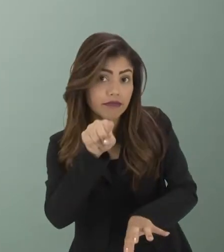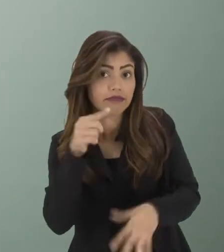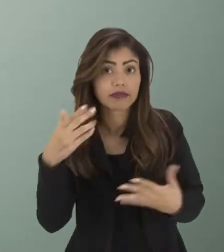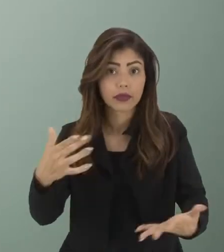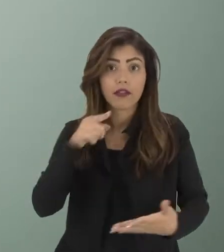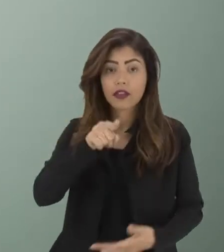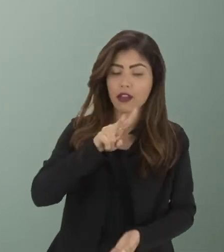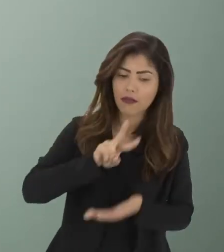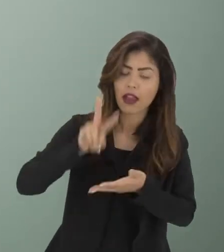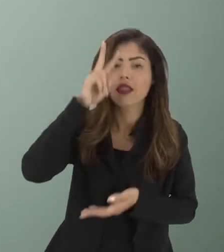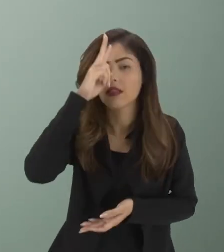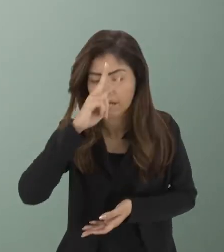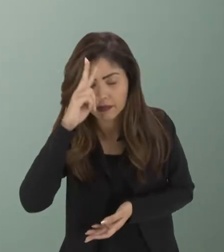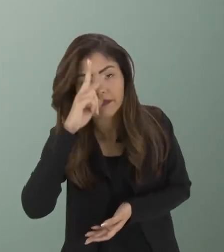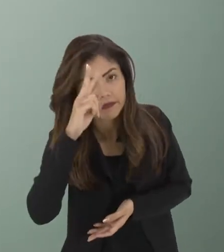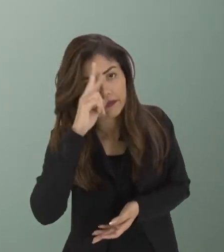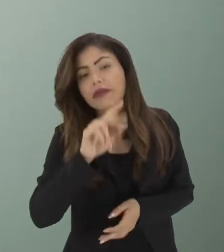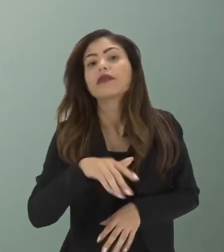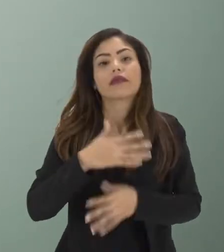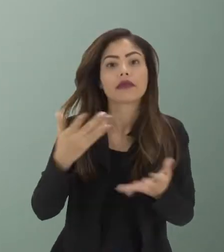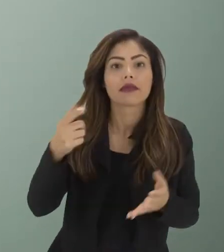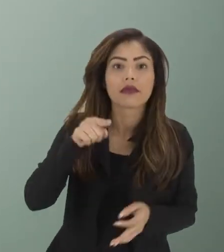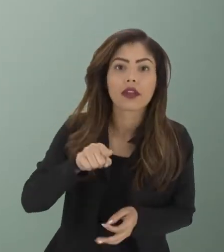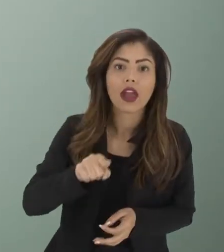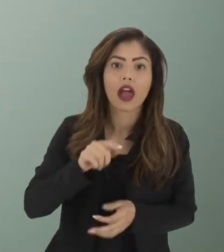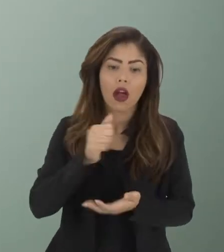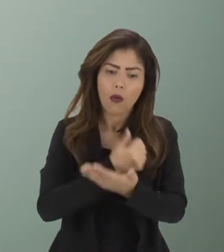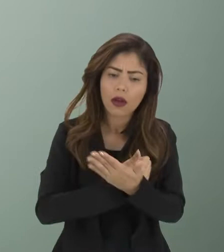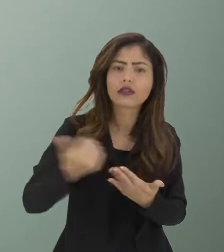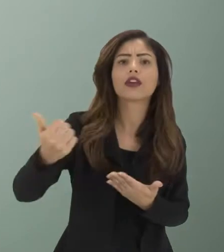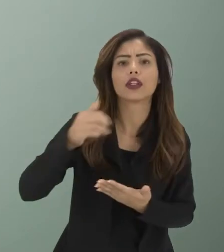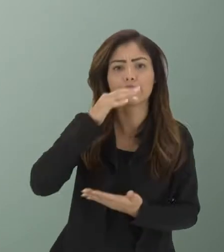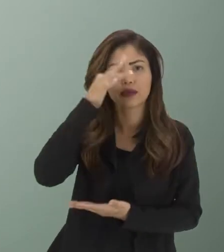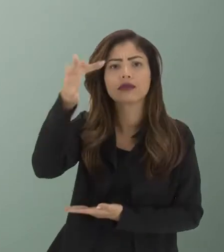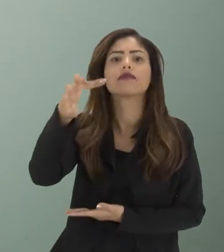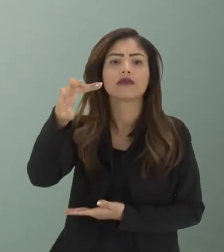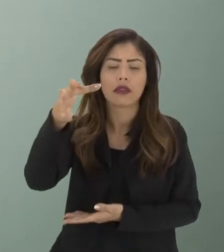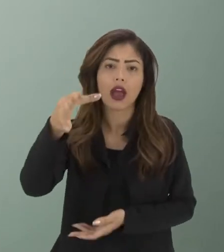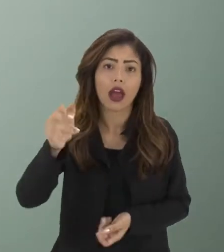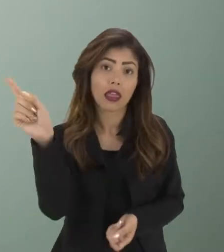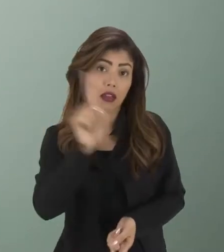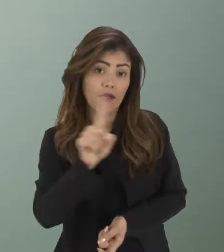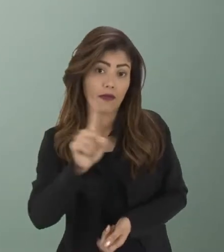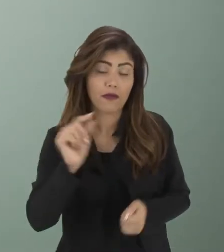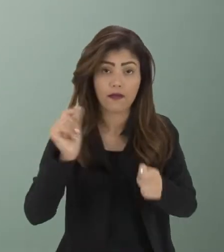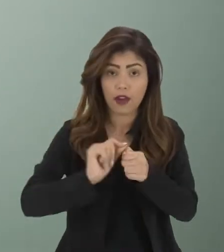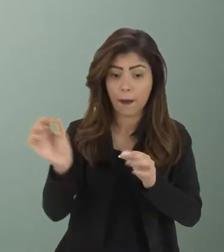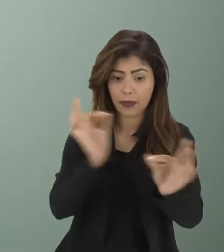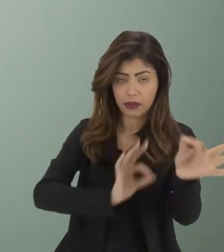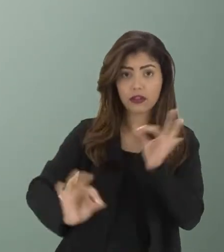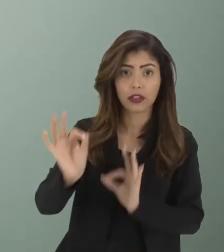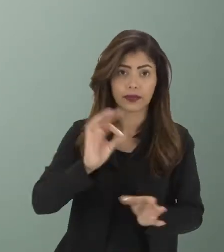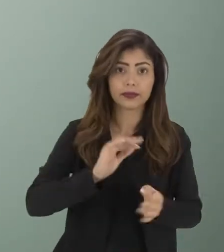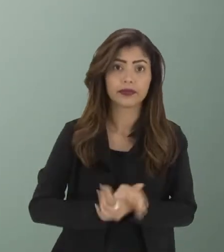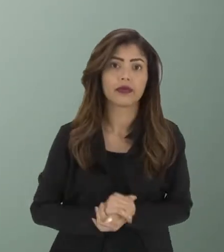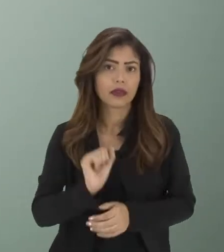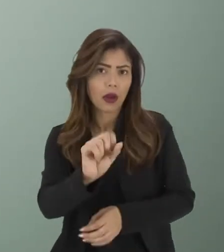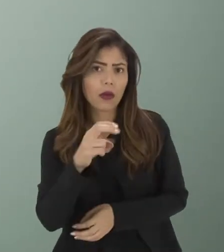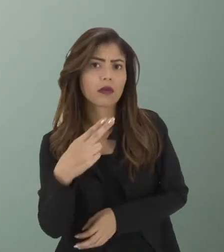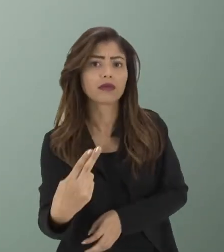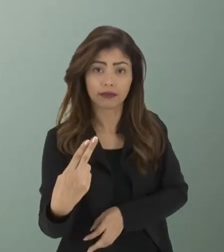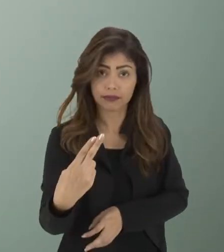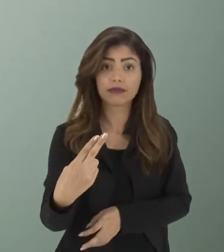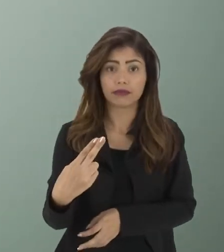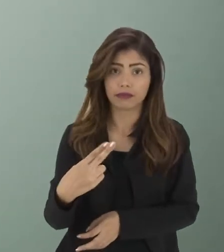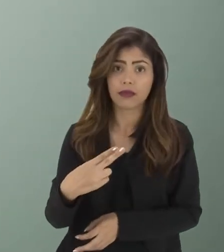falar para você relembrar, tá? Mas lembra isso. São ações futuras que não foram planejadas ou que